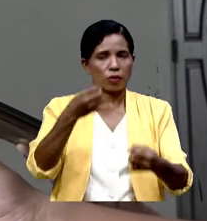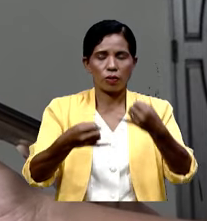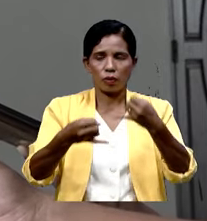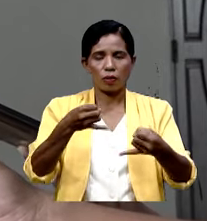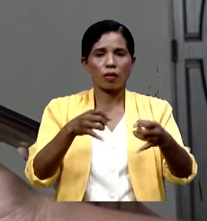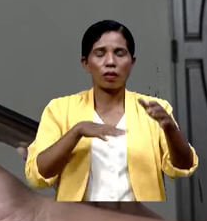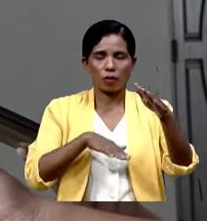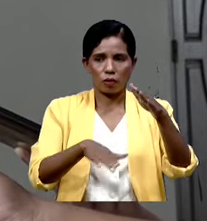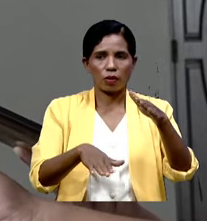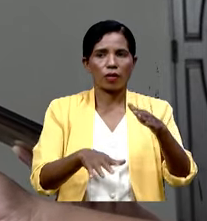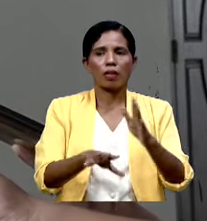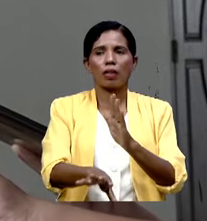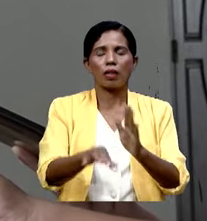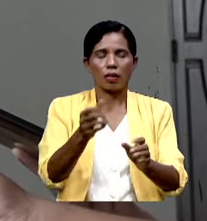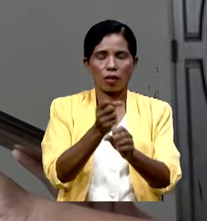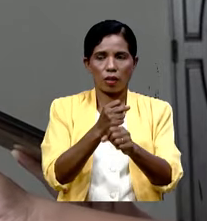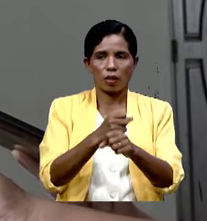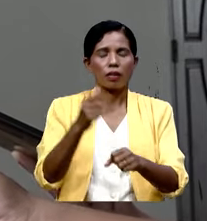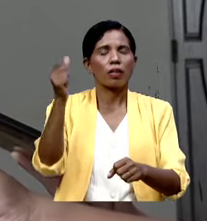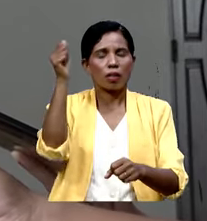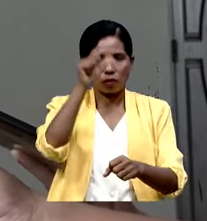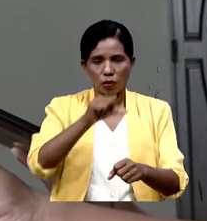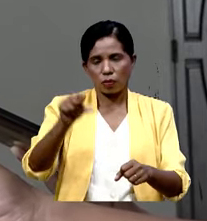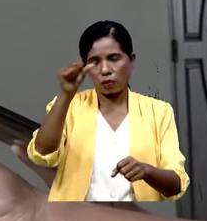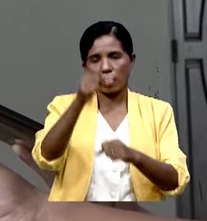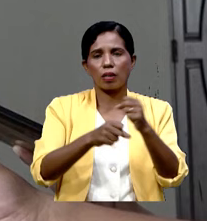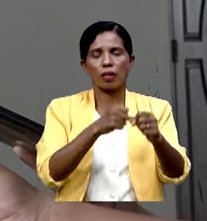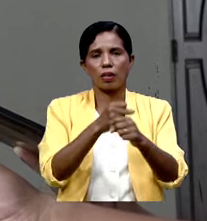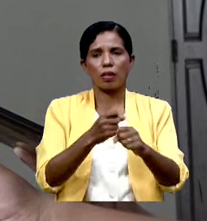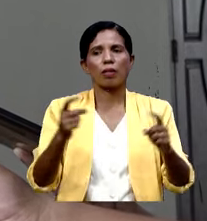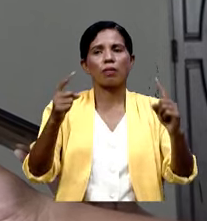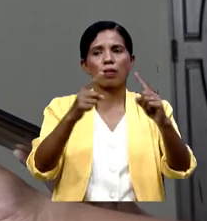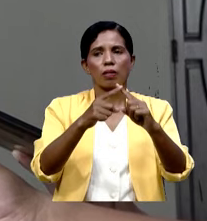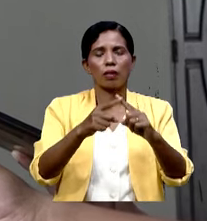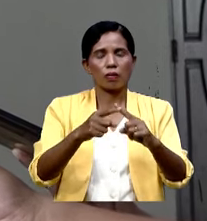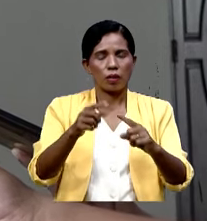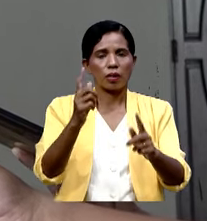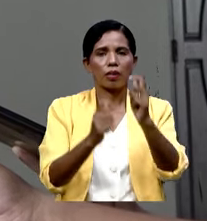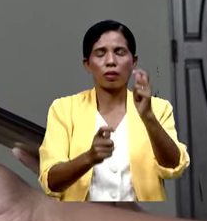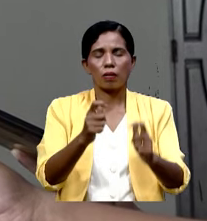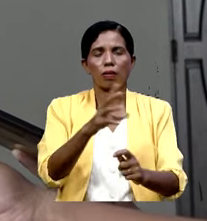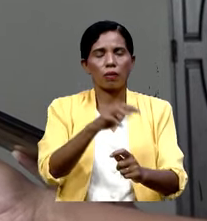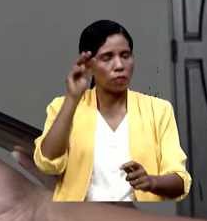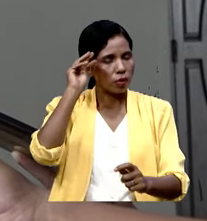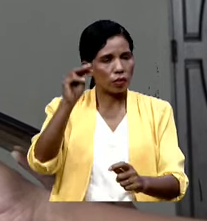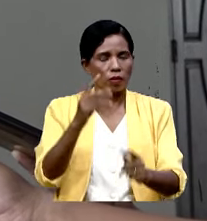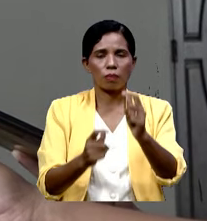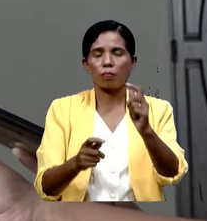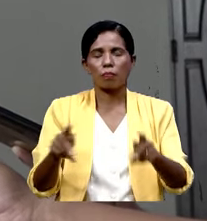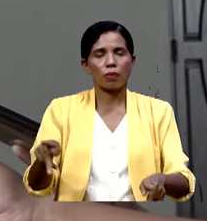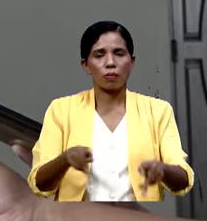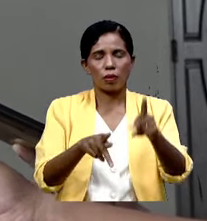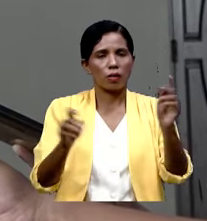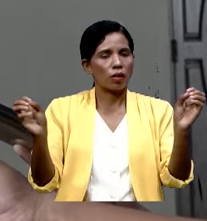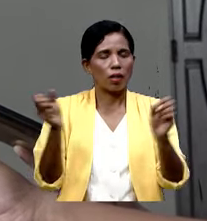tutela, então nia hetam auditoria tinantino. Mas be ba tribunal ho Ministério Público, até a data nunca iha auditoria ba